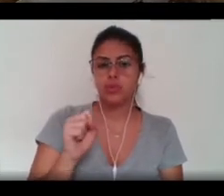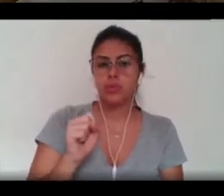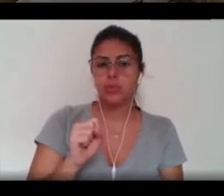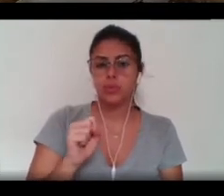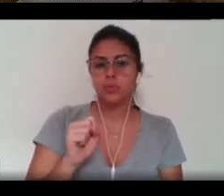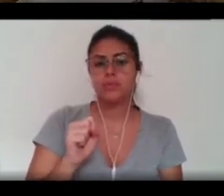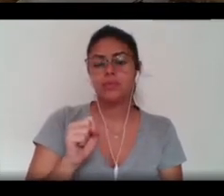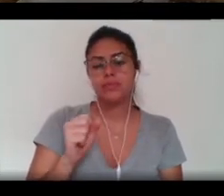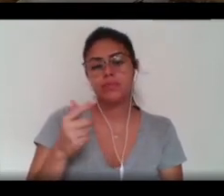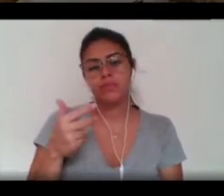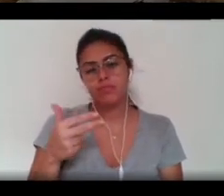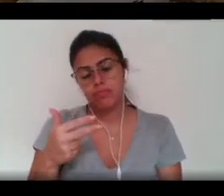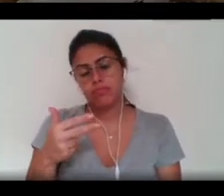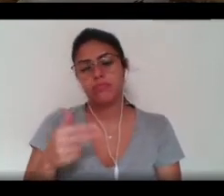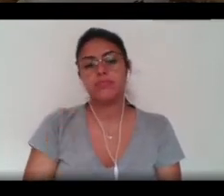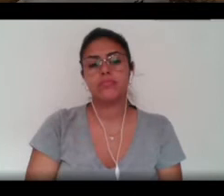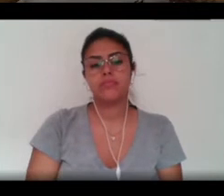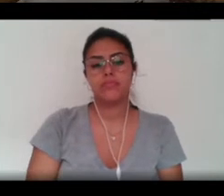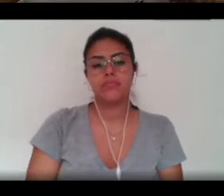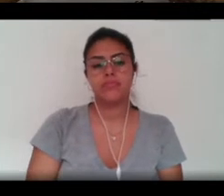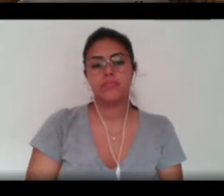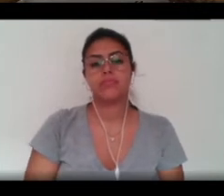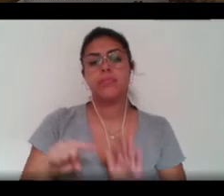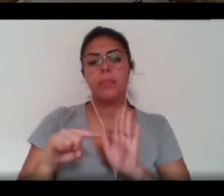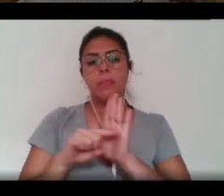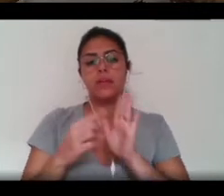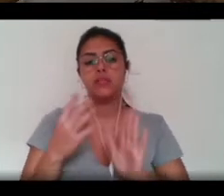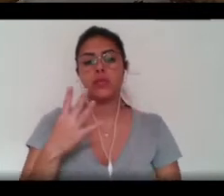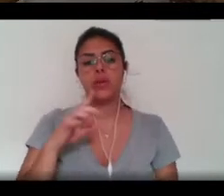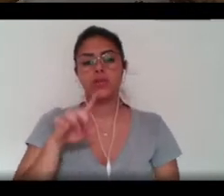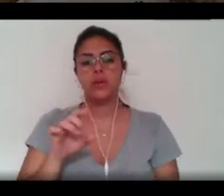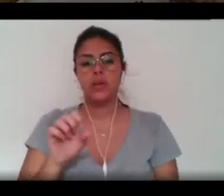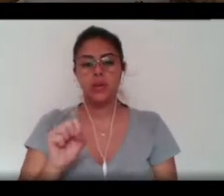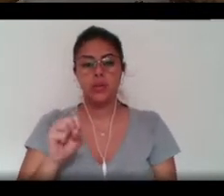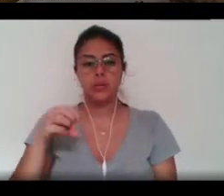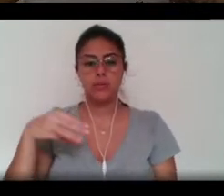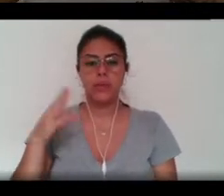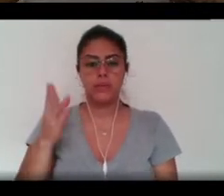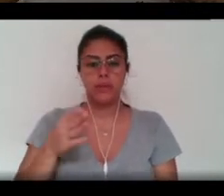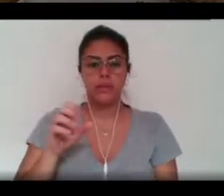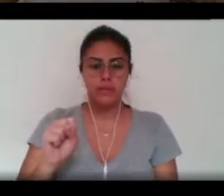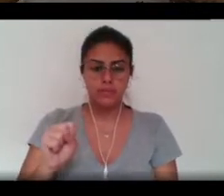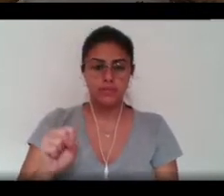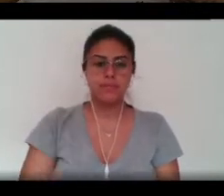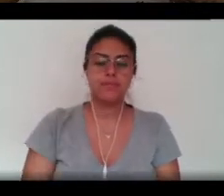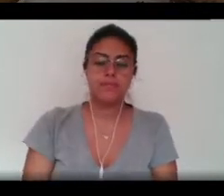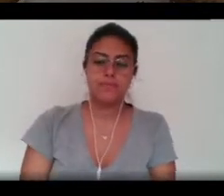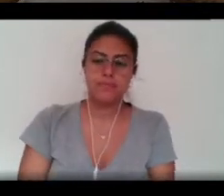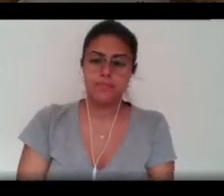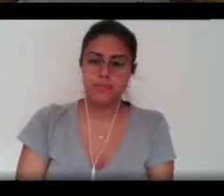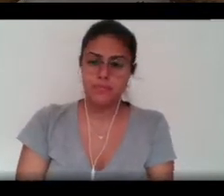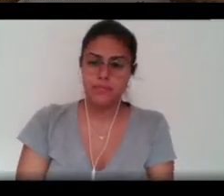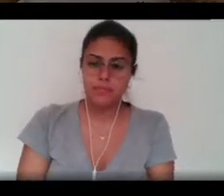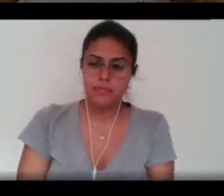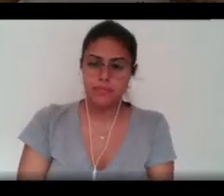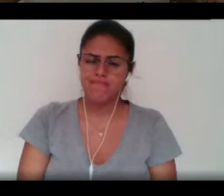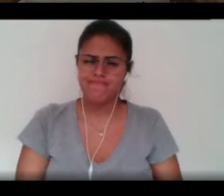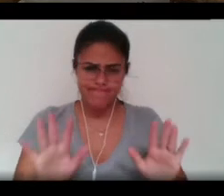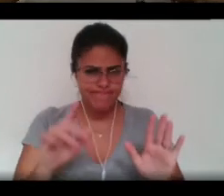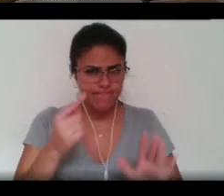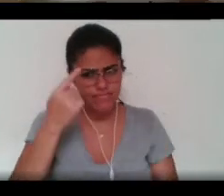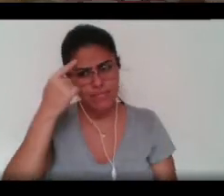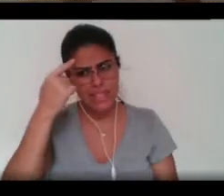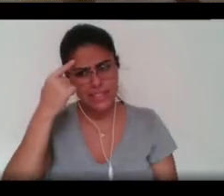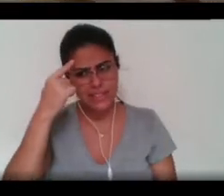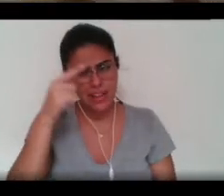e o V de 1 segundo é menos 4,8 metros por segundo.